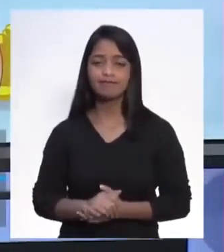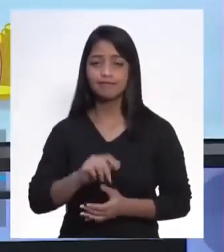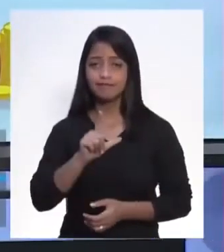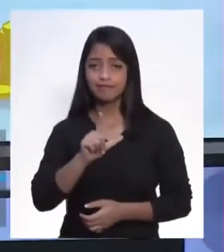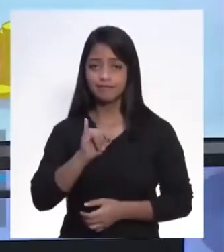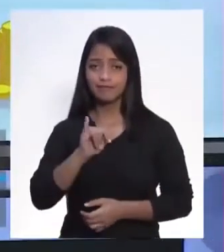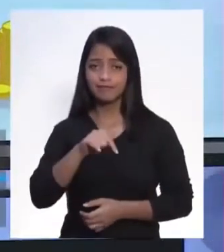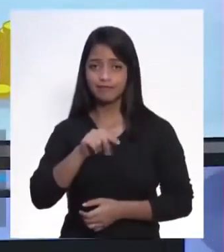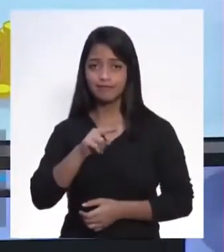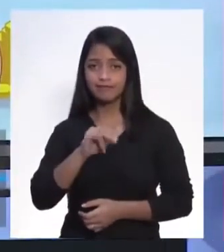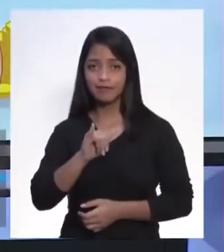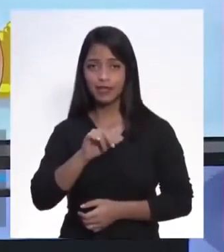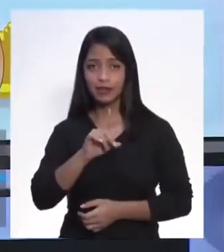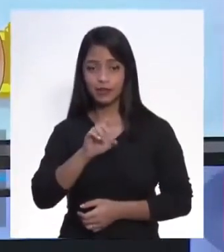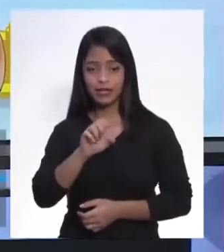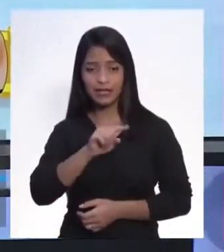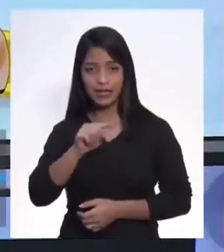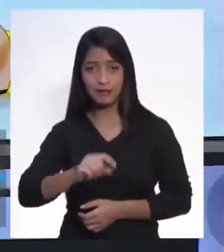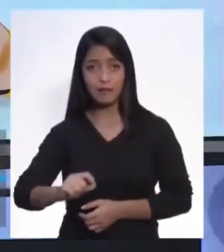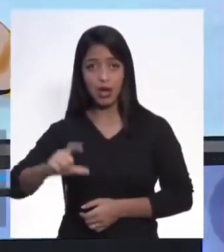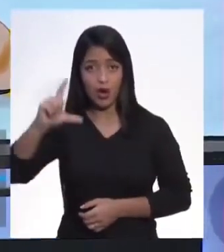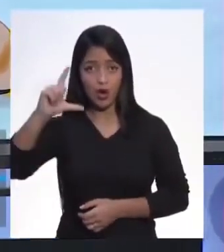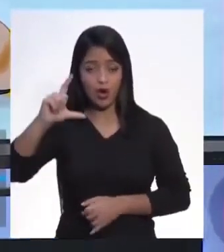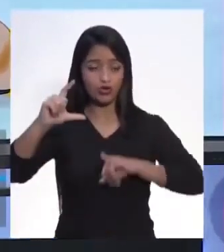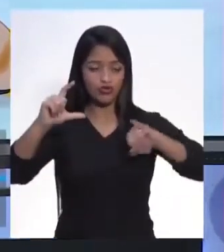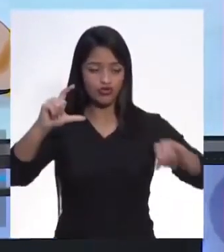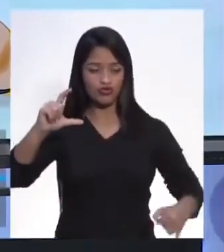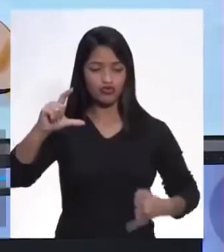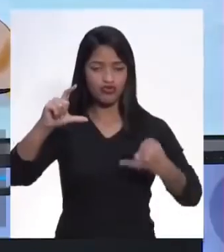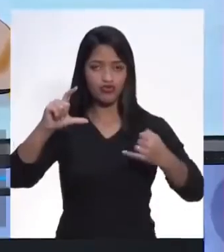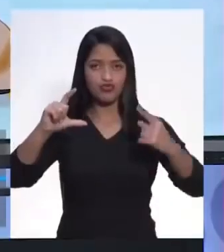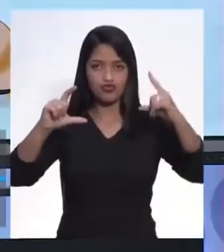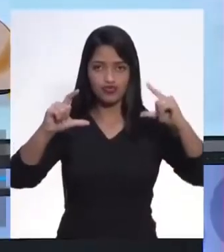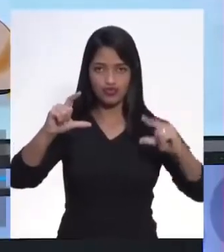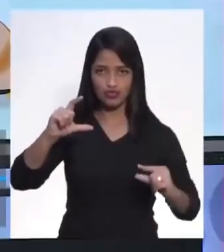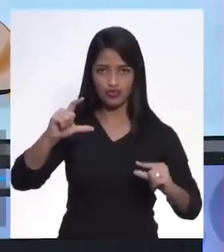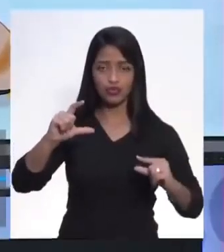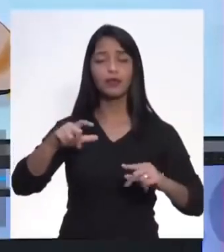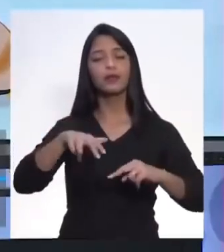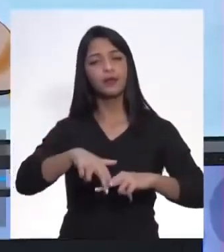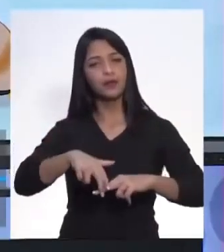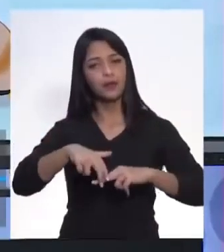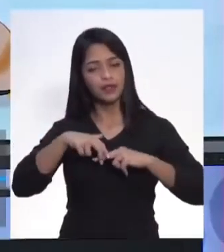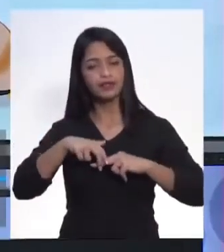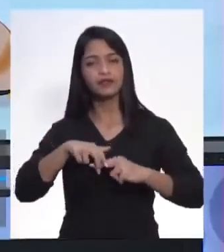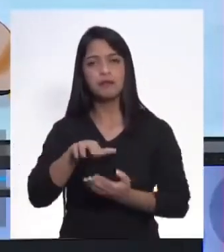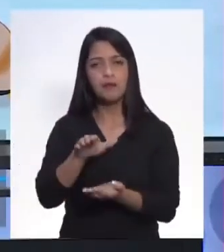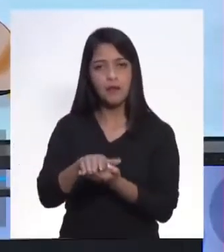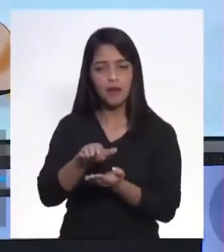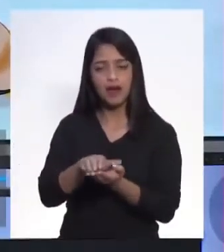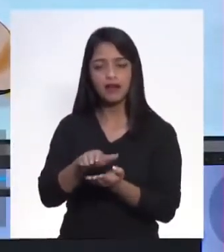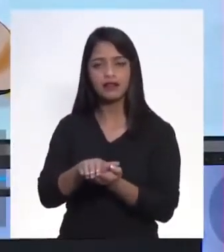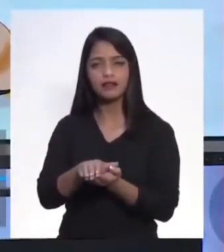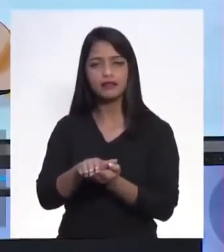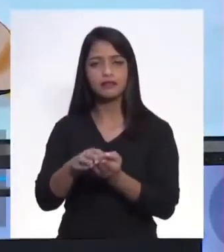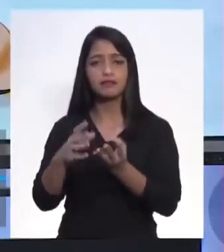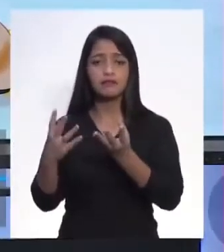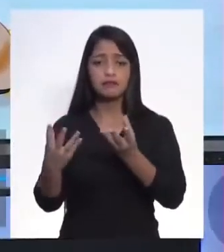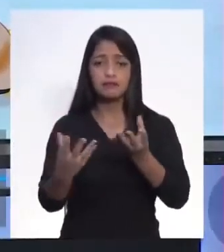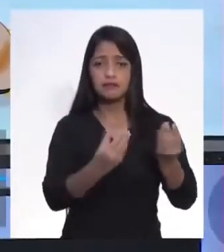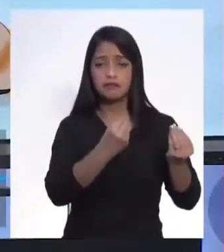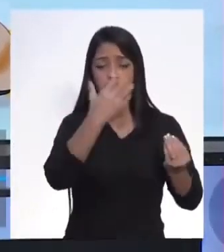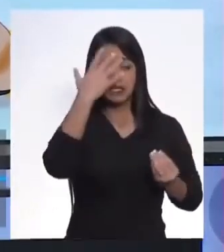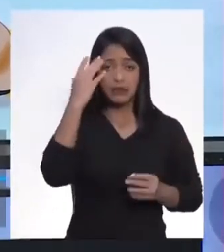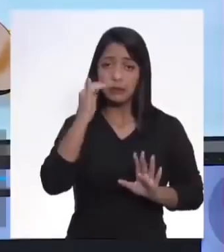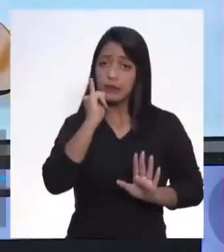liquidez, menor a taxa de juros que está sendo pago. Por isso que é um dos fatores que a caderneta de poupança tem, e aí os economistas me corrijam